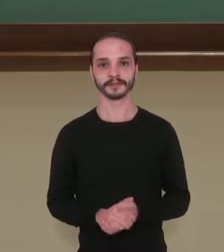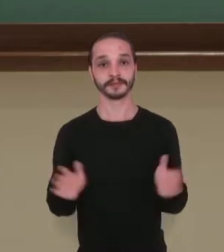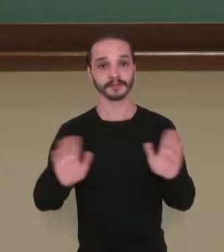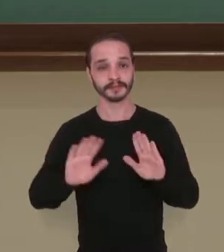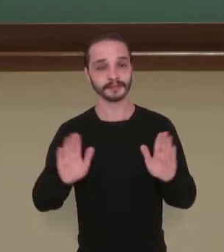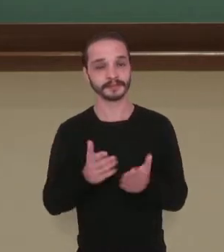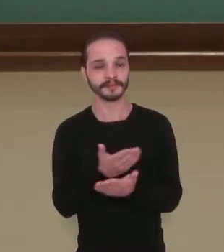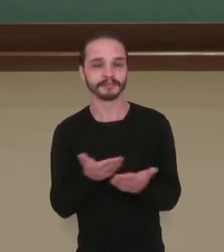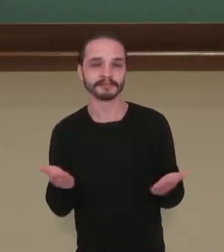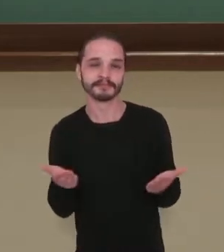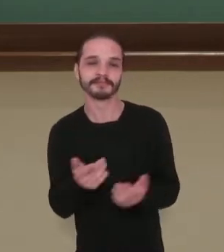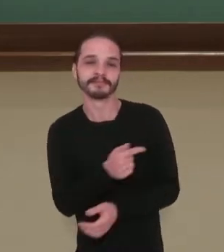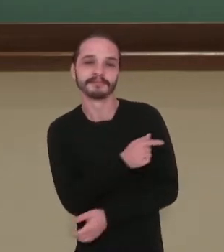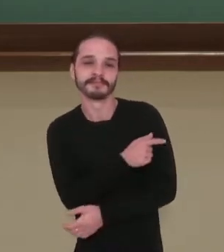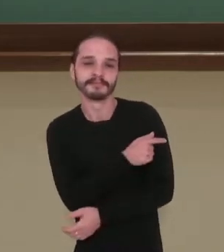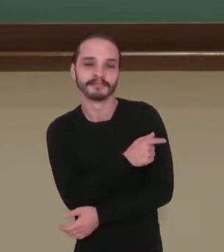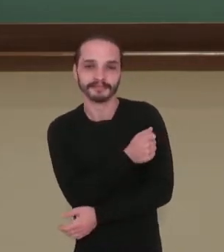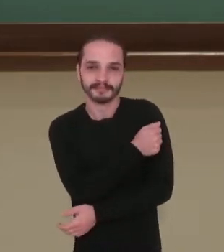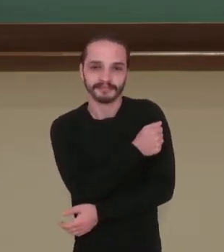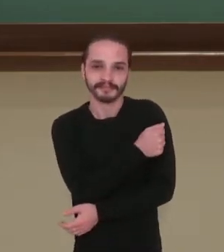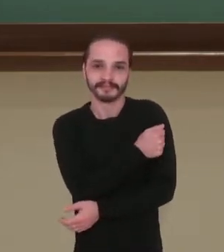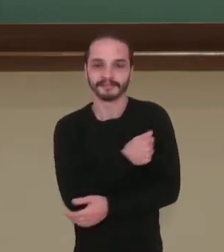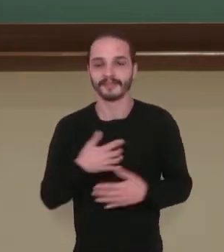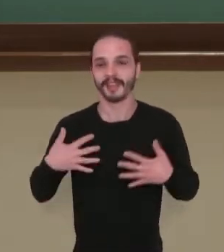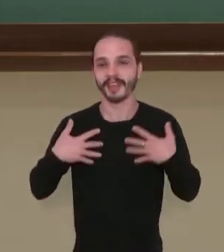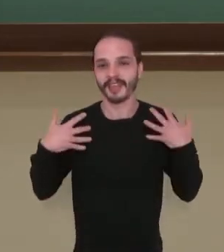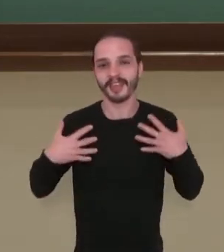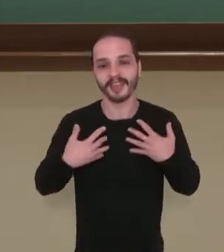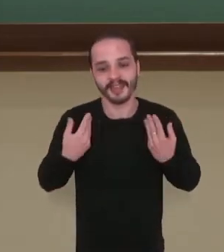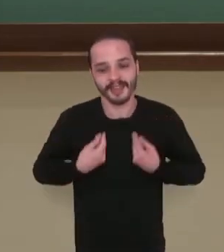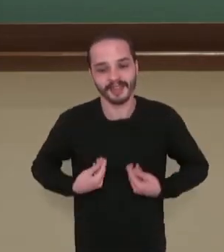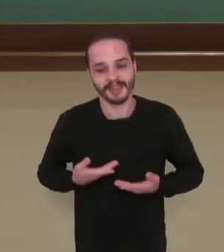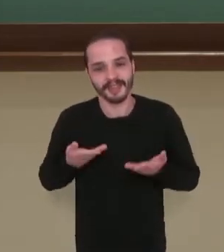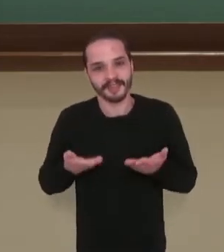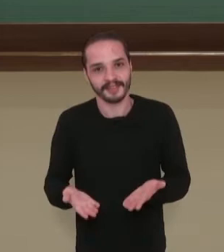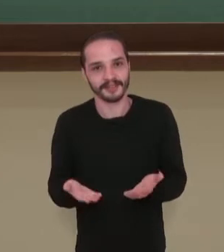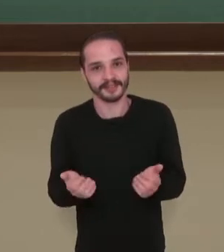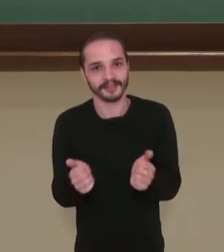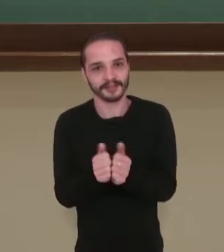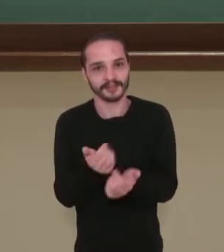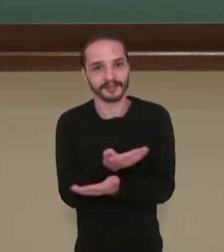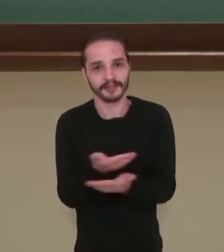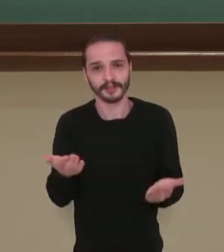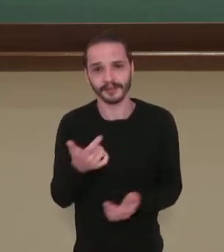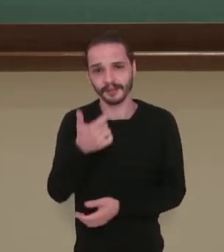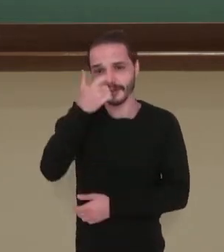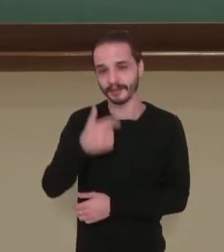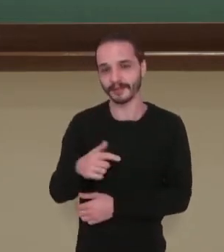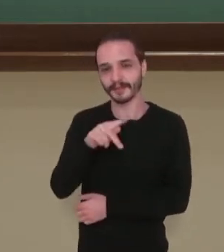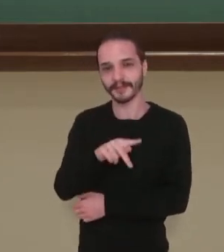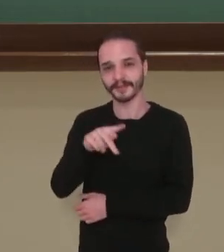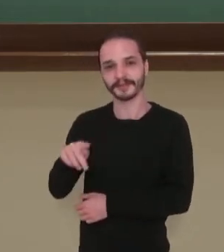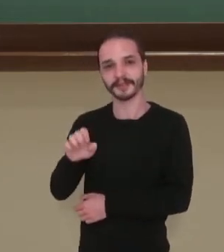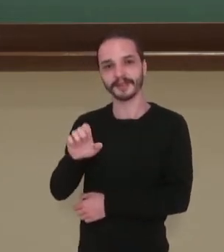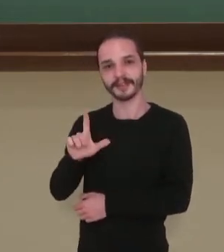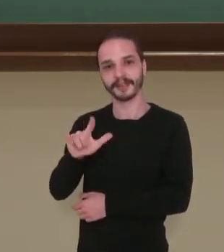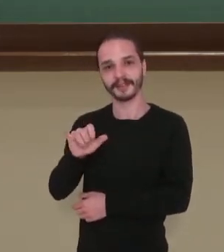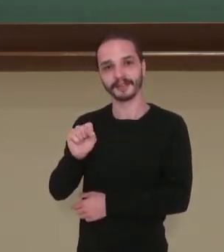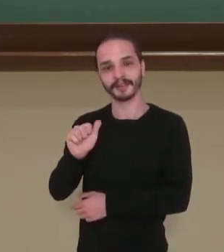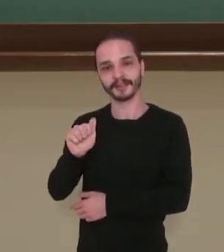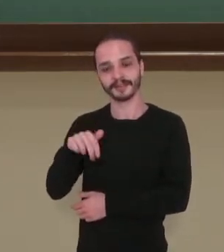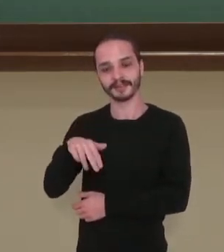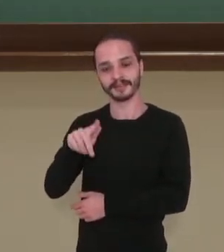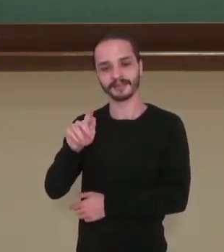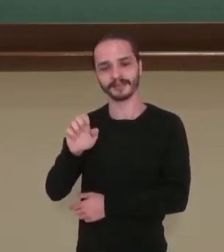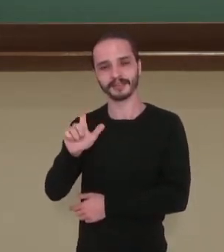Olá, queridos alunos do 7º ano, que alegria estar aqui com você. Sou a professora Elisângela, estou muito bem, graças a Deus. Estou feliz